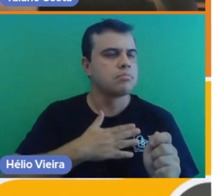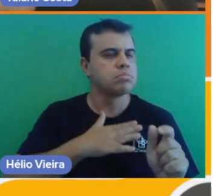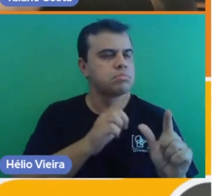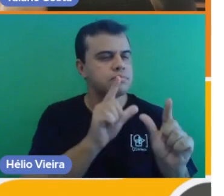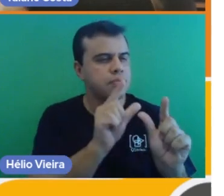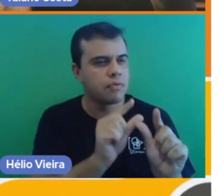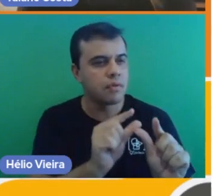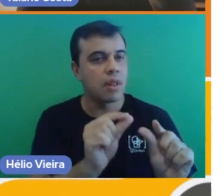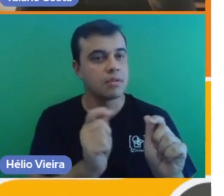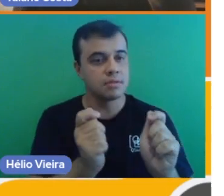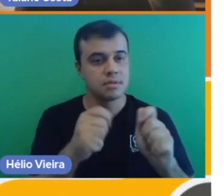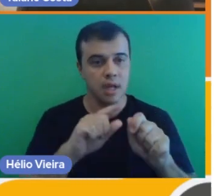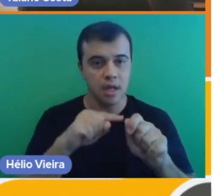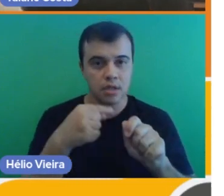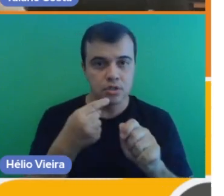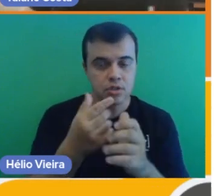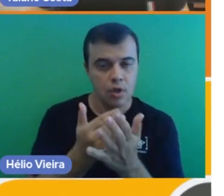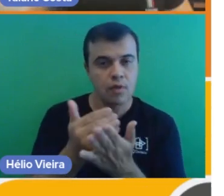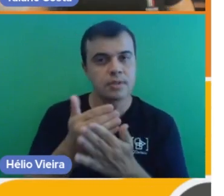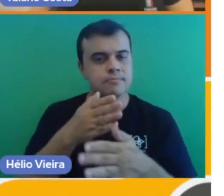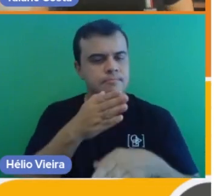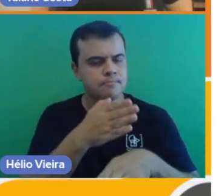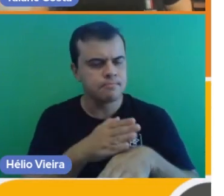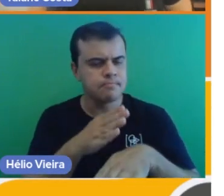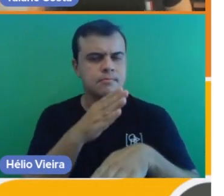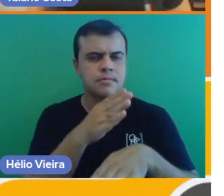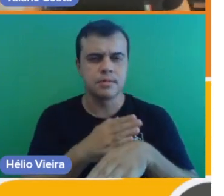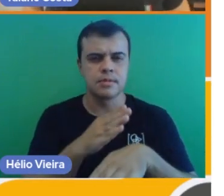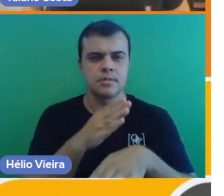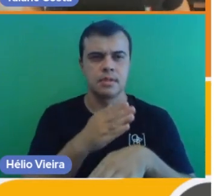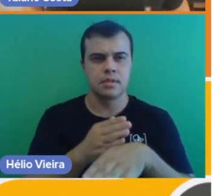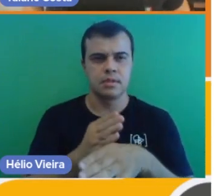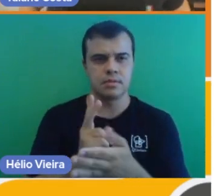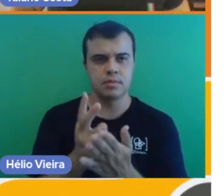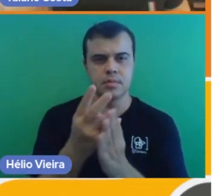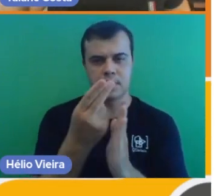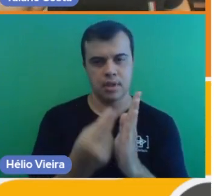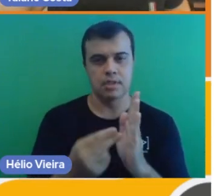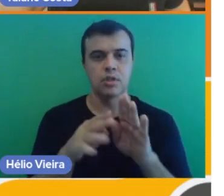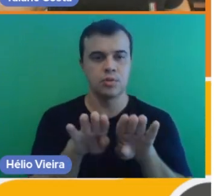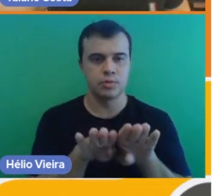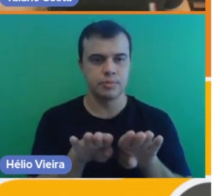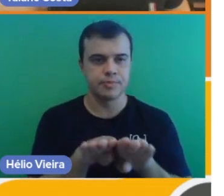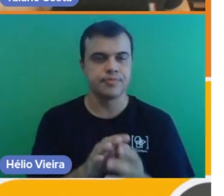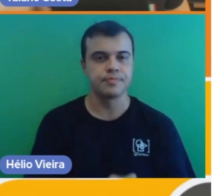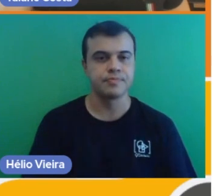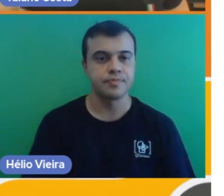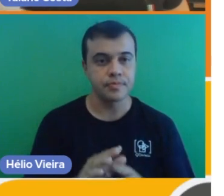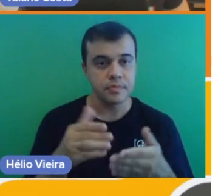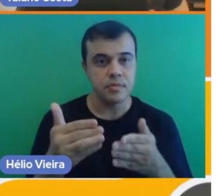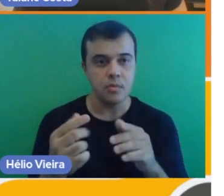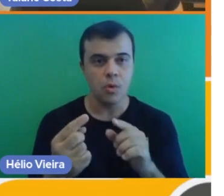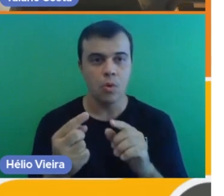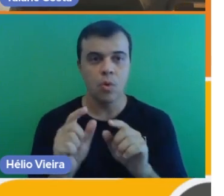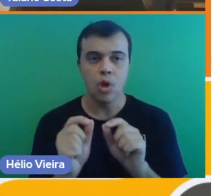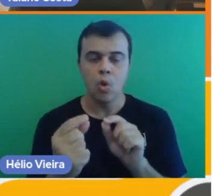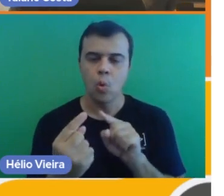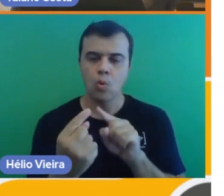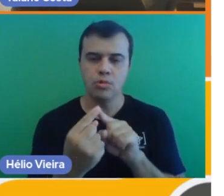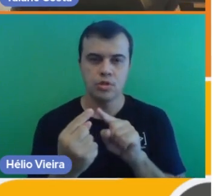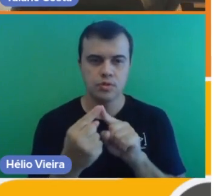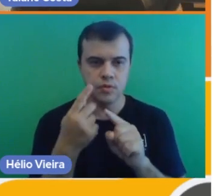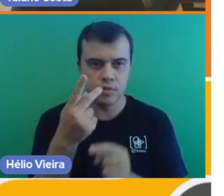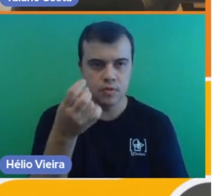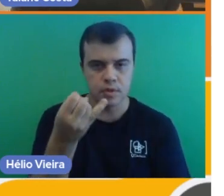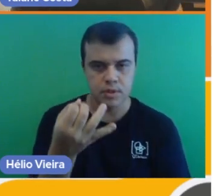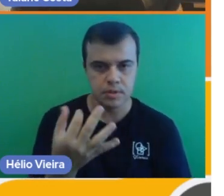que a gente vai exercitando com o desenho também. Então, o objetivo de trazer